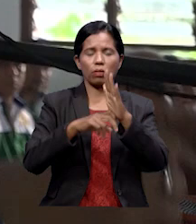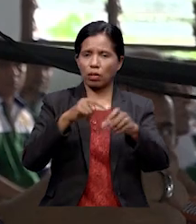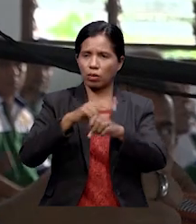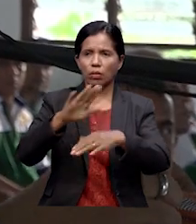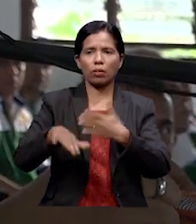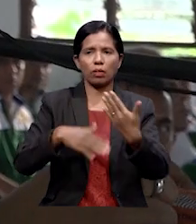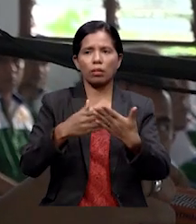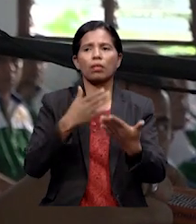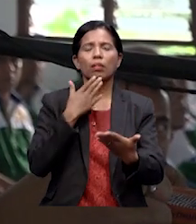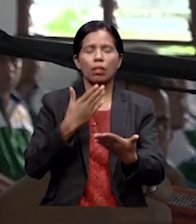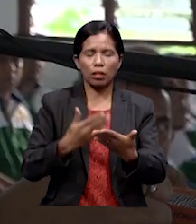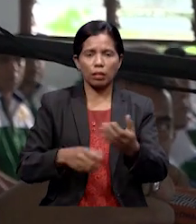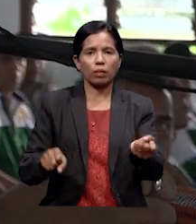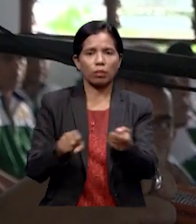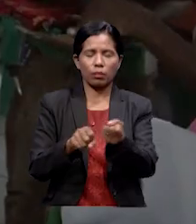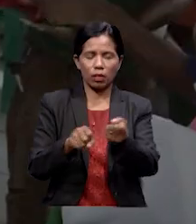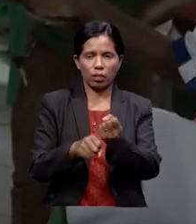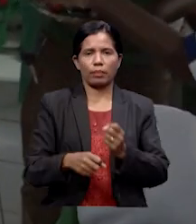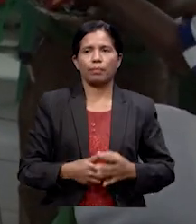aí consigo de como.